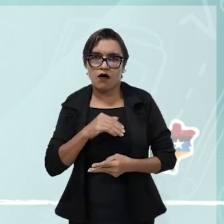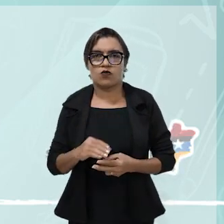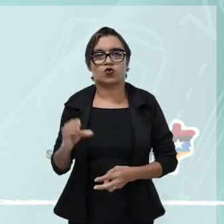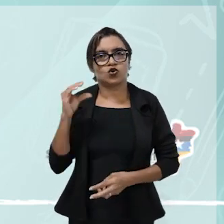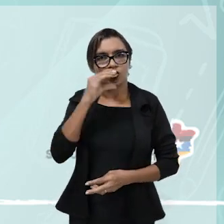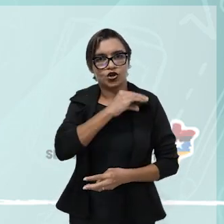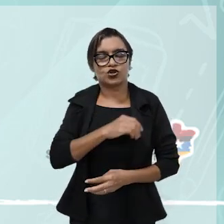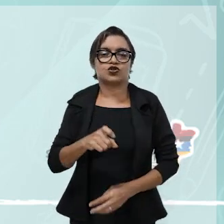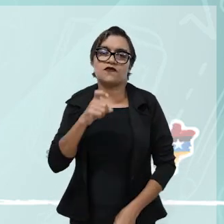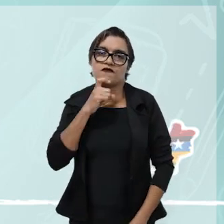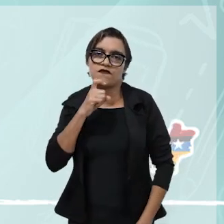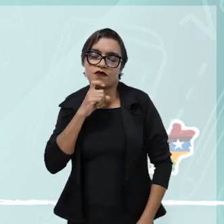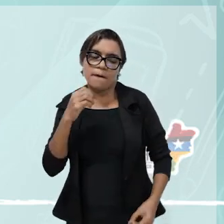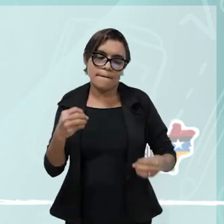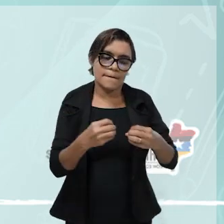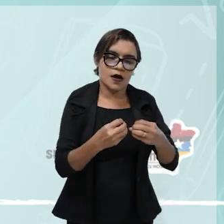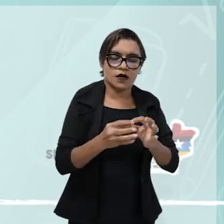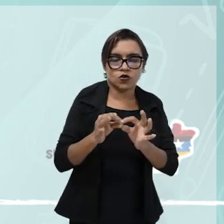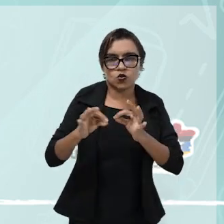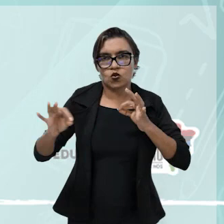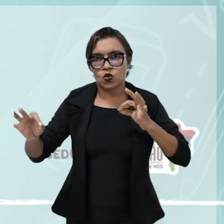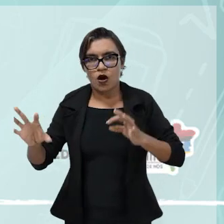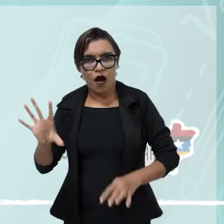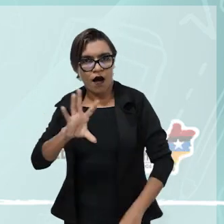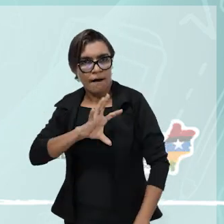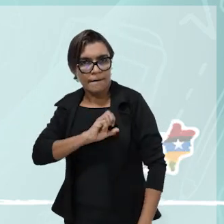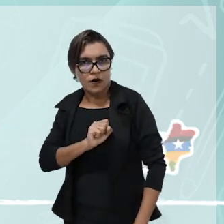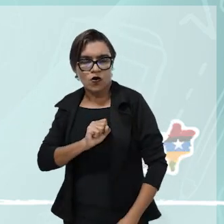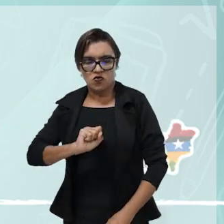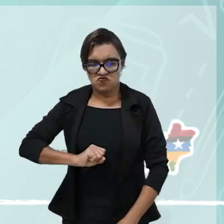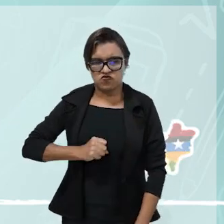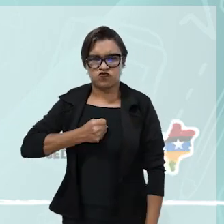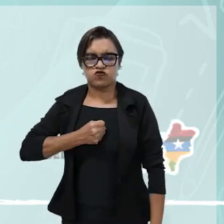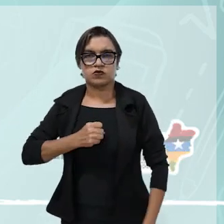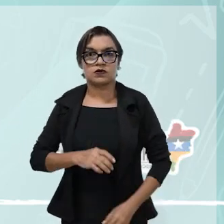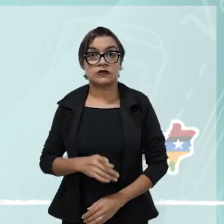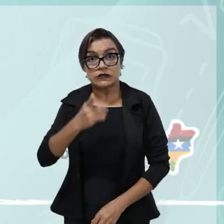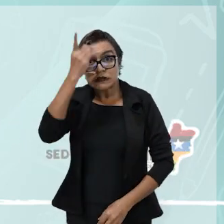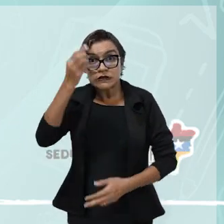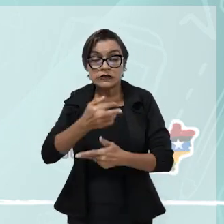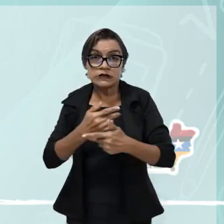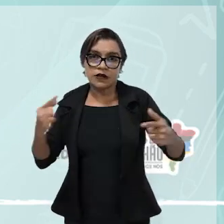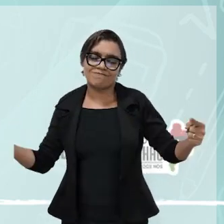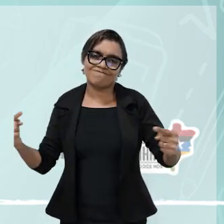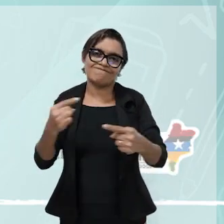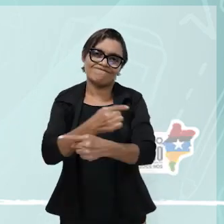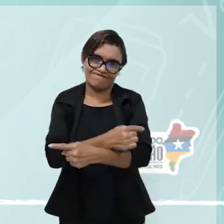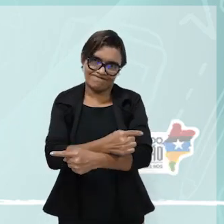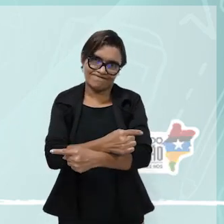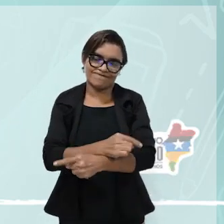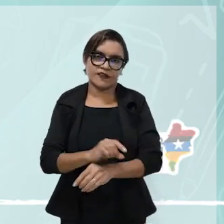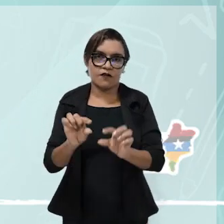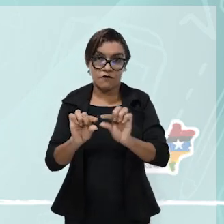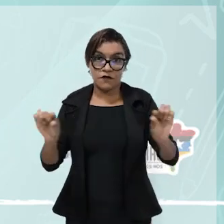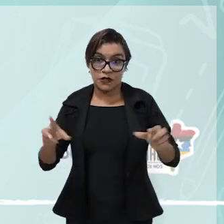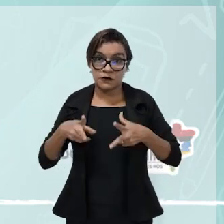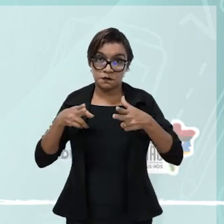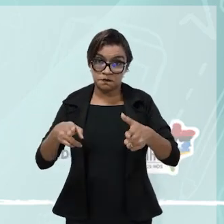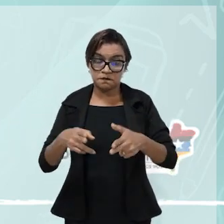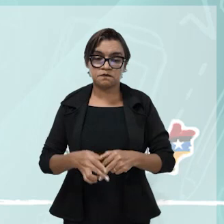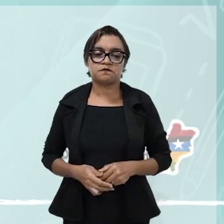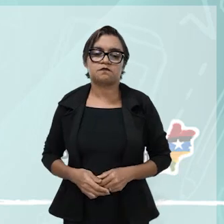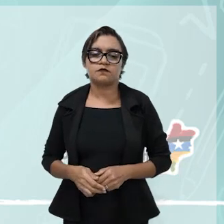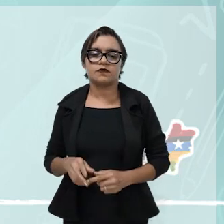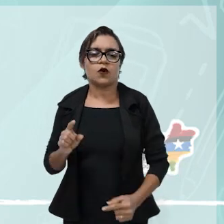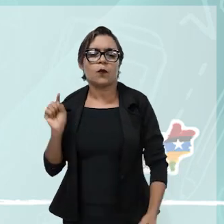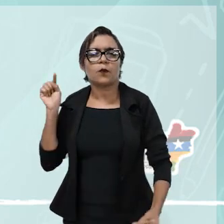frio, perto, longe, amor, ódio. Então, ideias opostas na mesma frase. Outro ponto importante